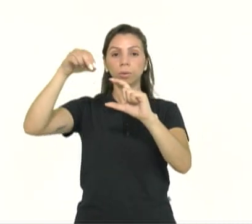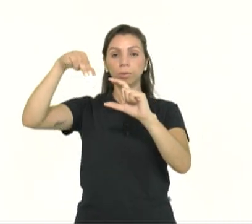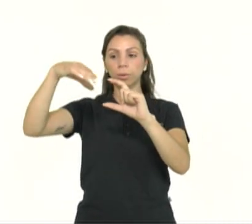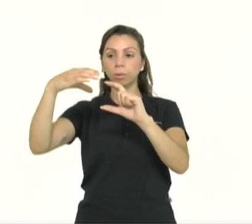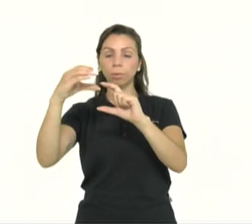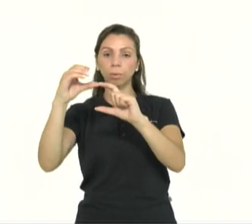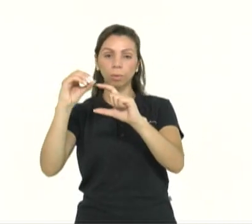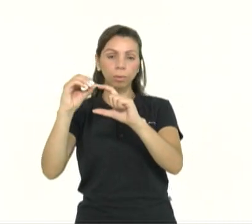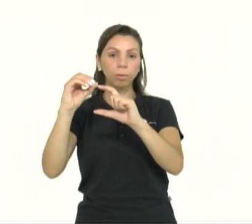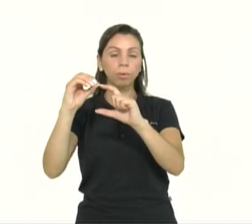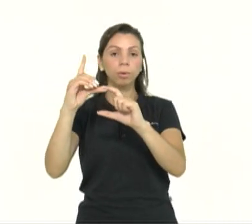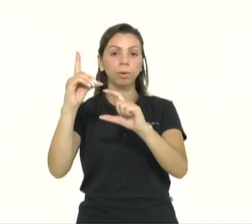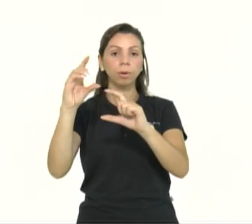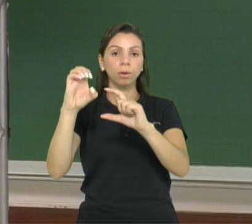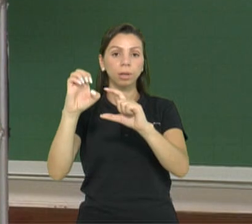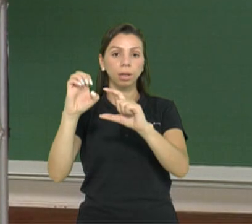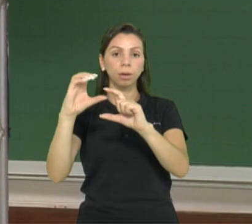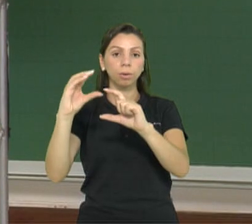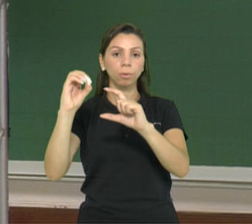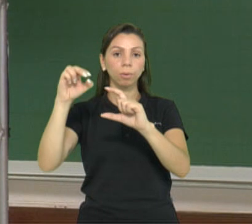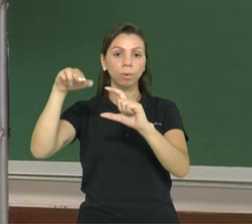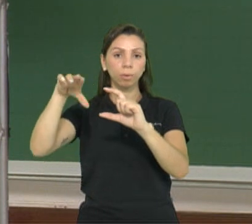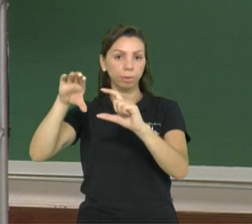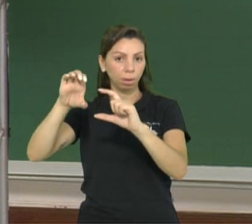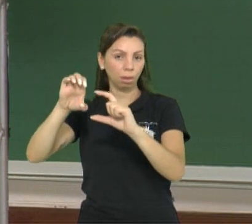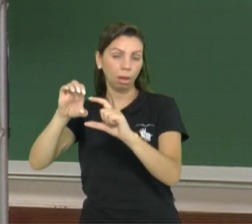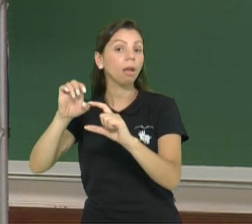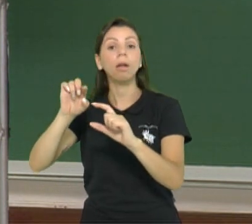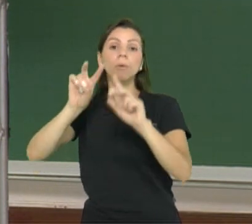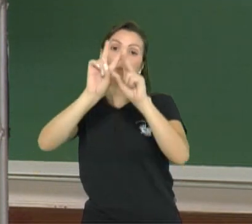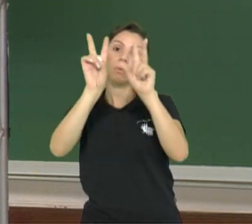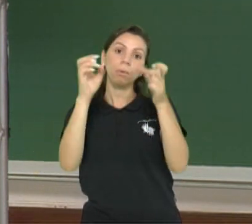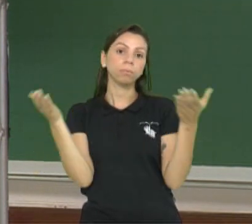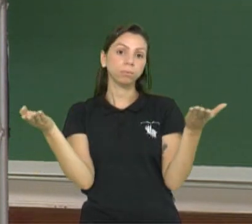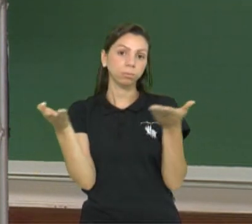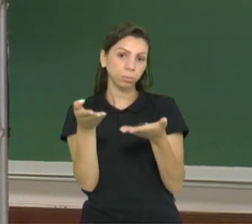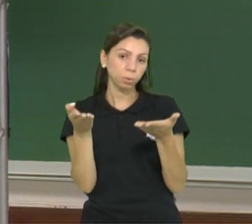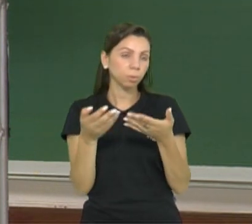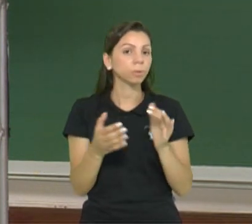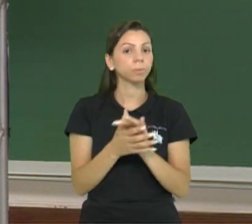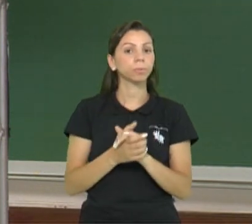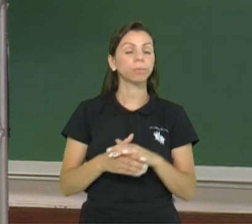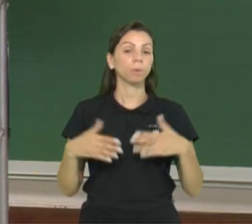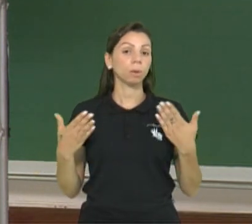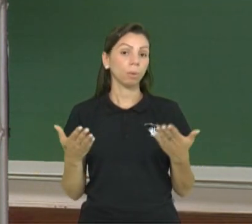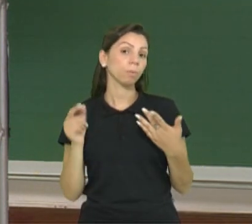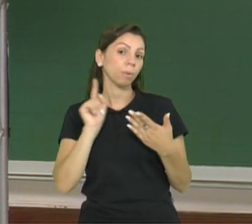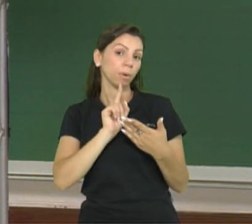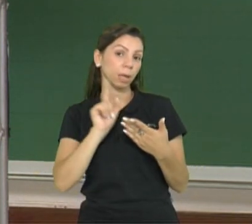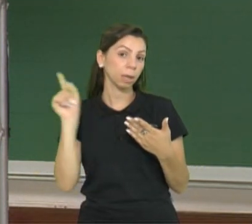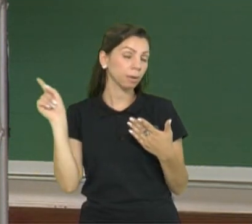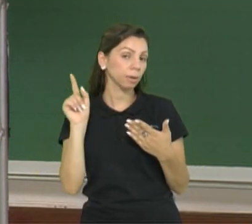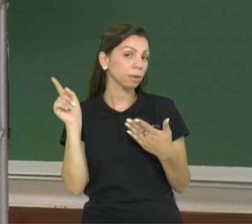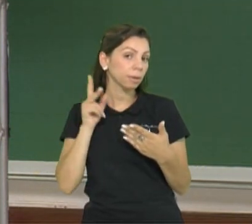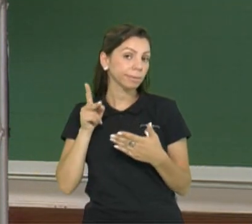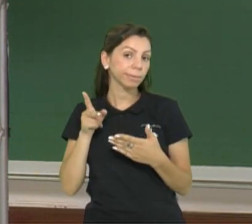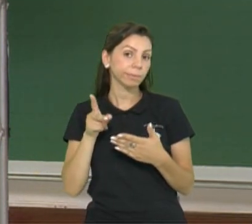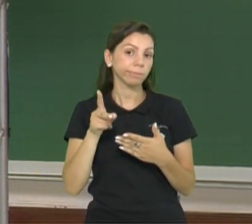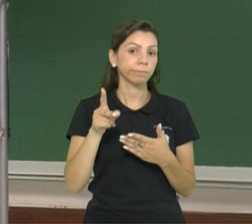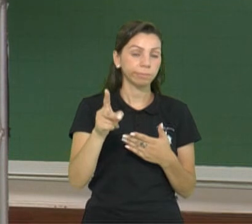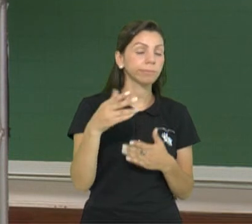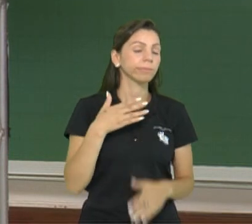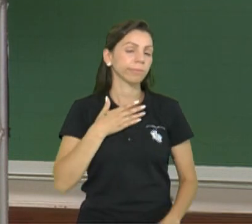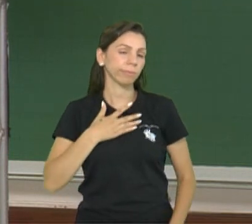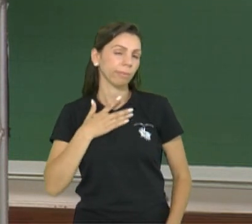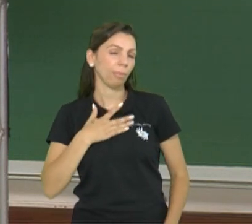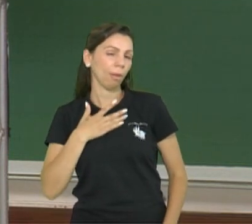é exatamente o que nós iremos trabalhar. Bem, aqui eu gosto sempre, a galera que gosta